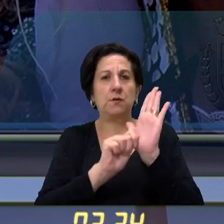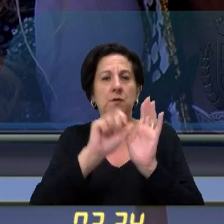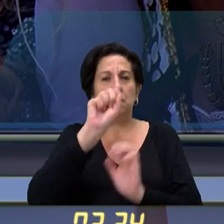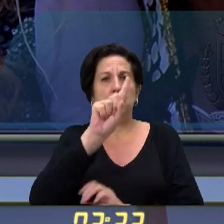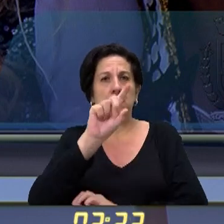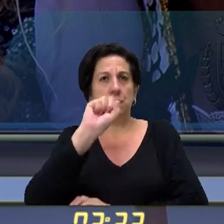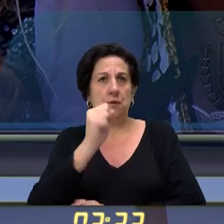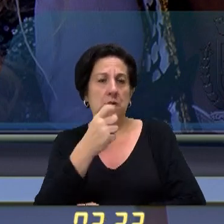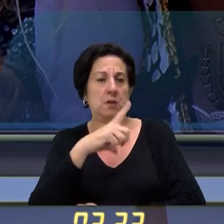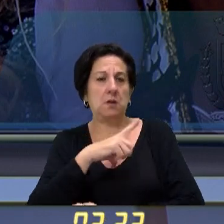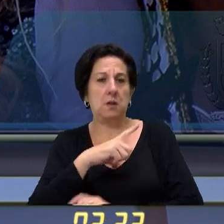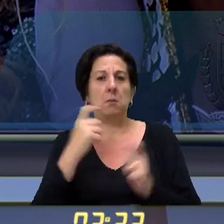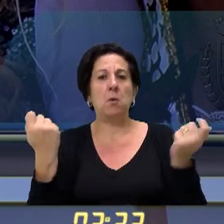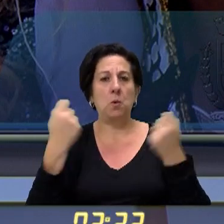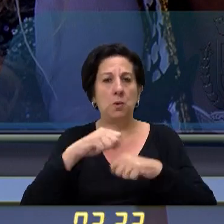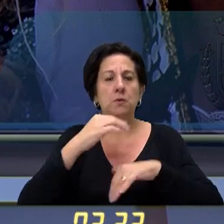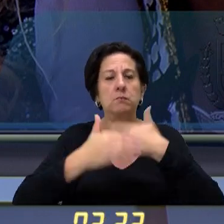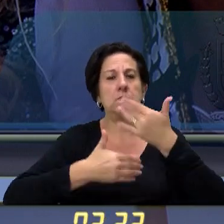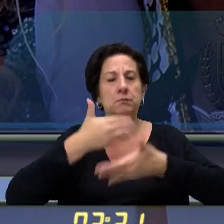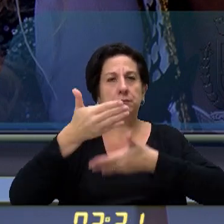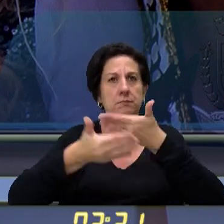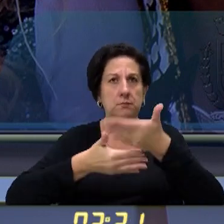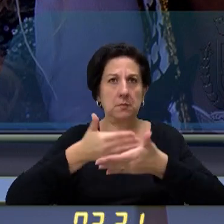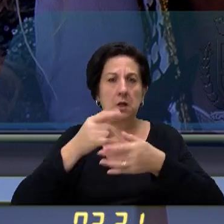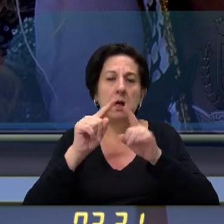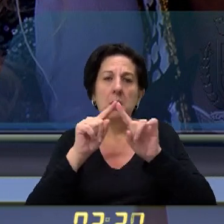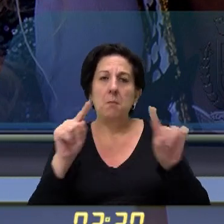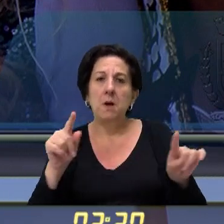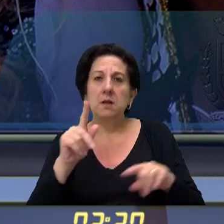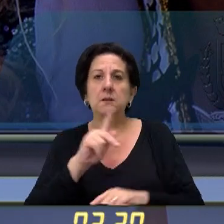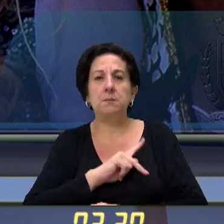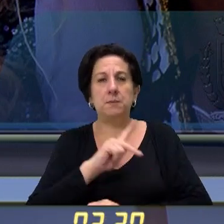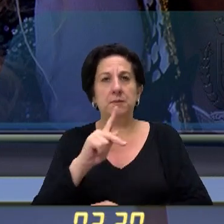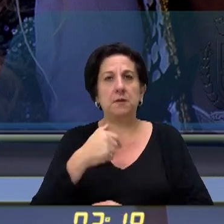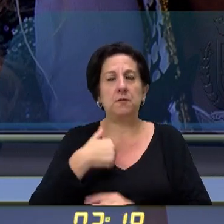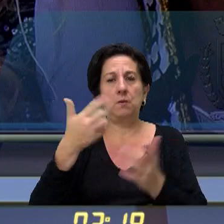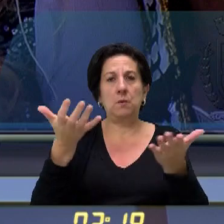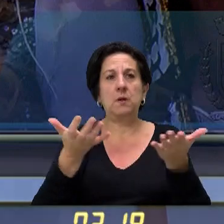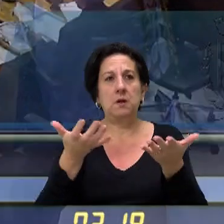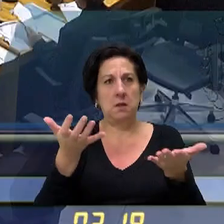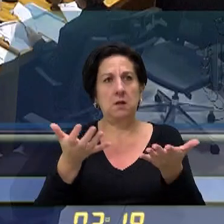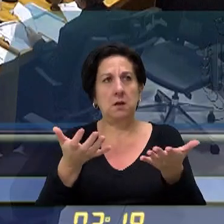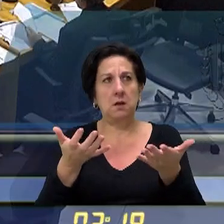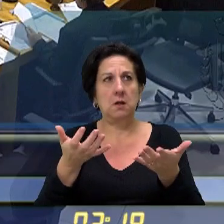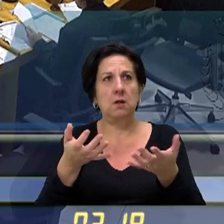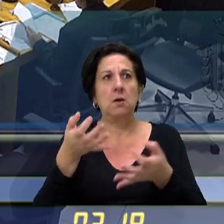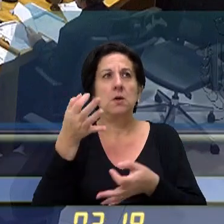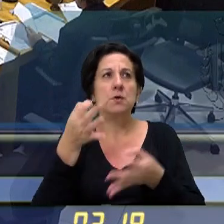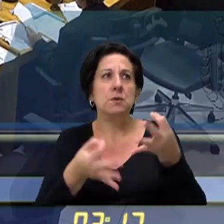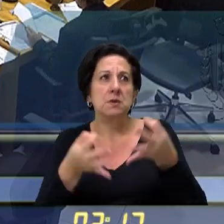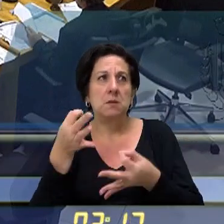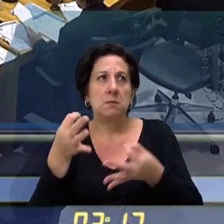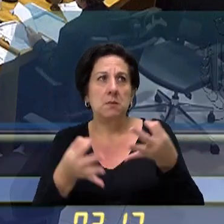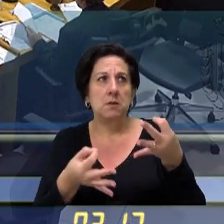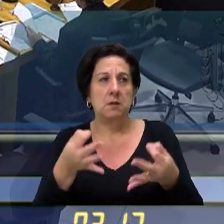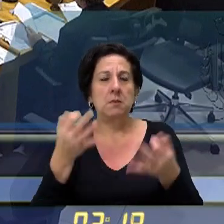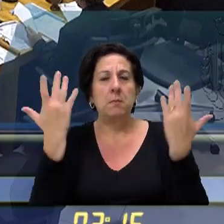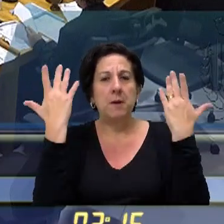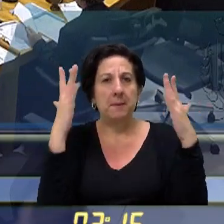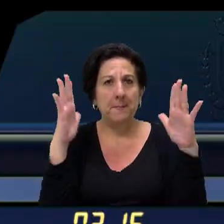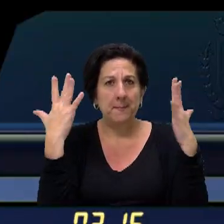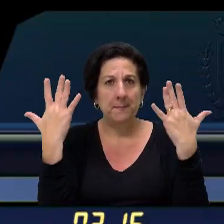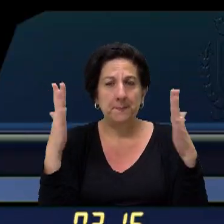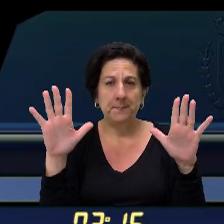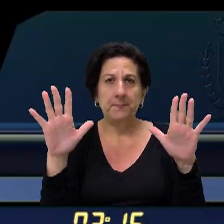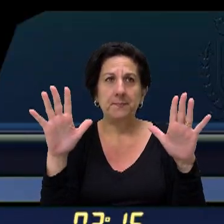ali, para que nós tenhamos condições de avançar. Mas, senhora presidente, eu quero justamente, vereador Matias, lhe